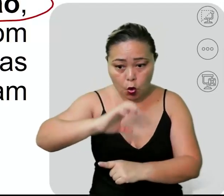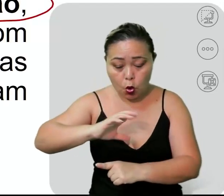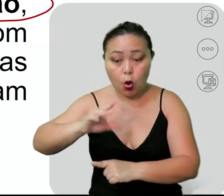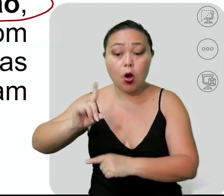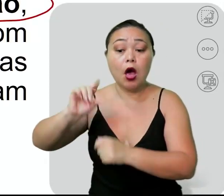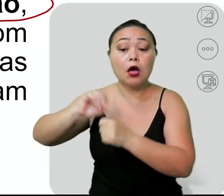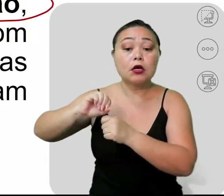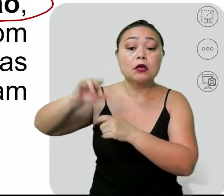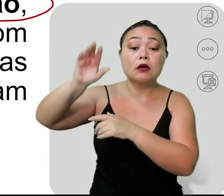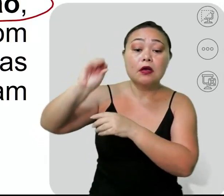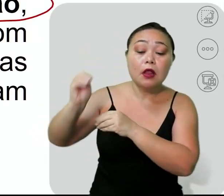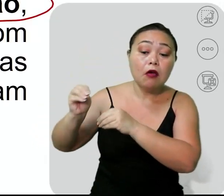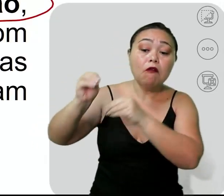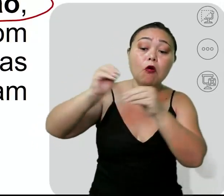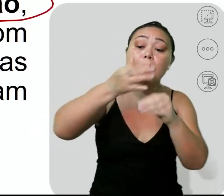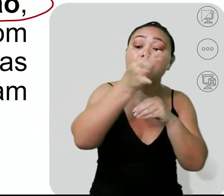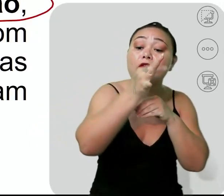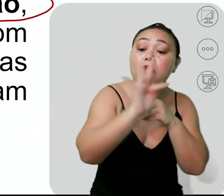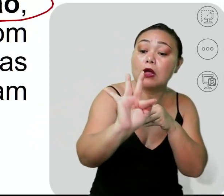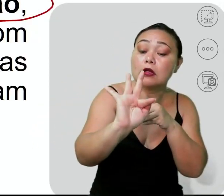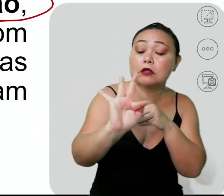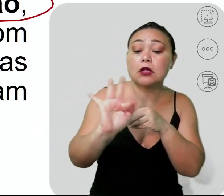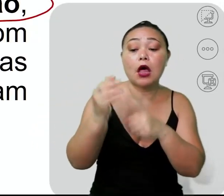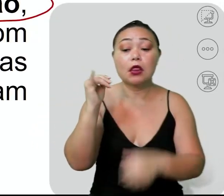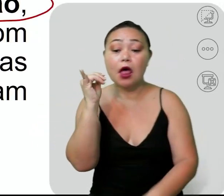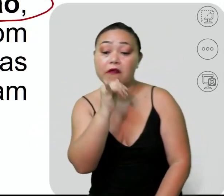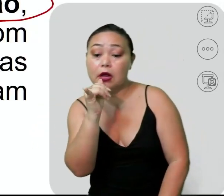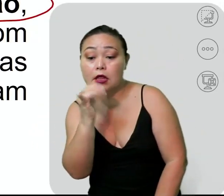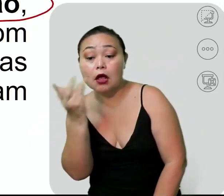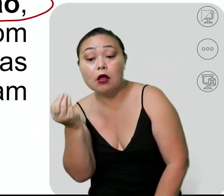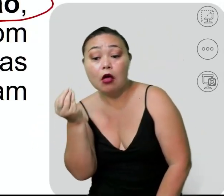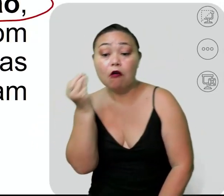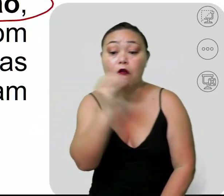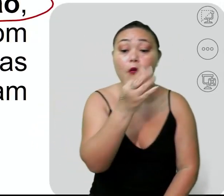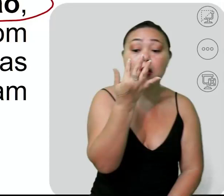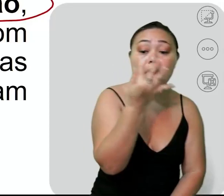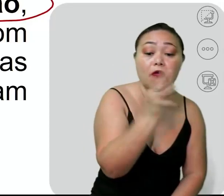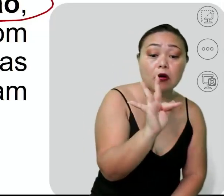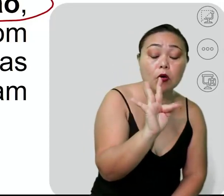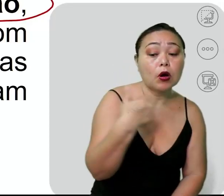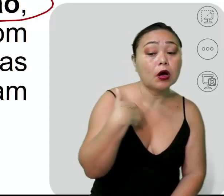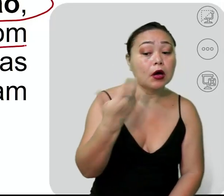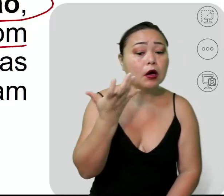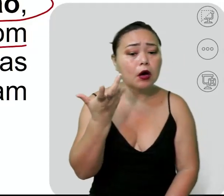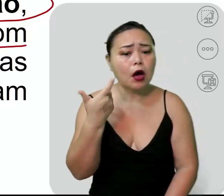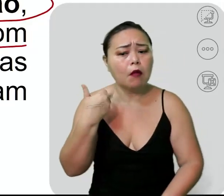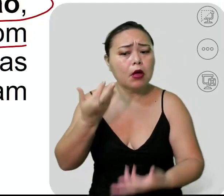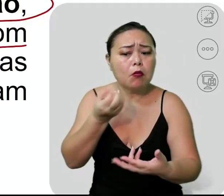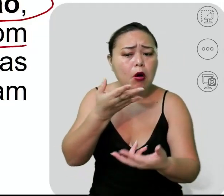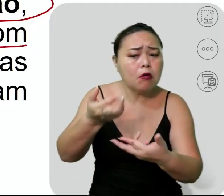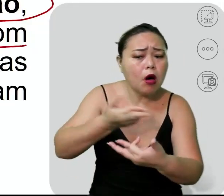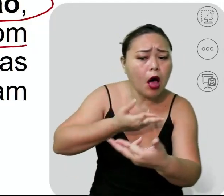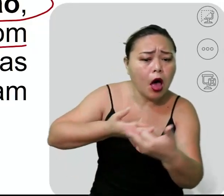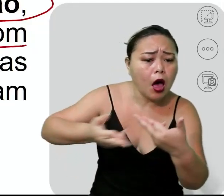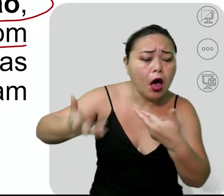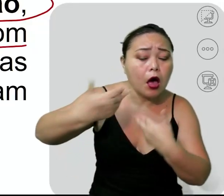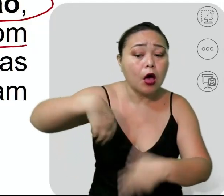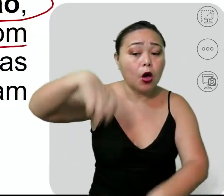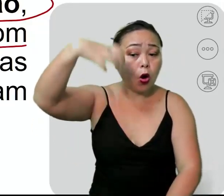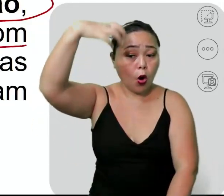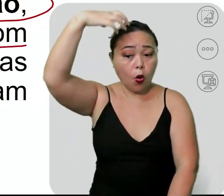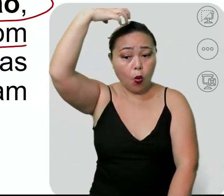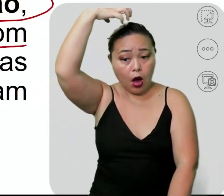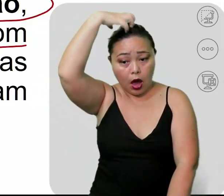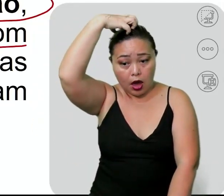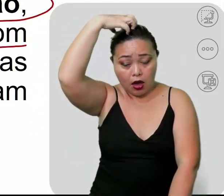da Itália, viu? E levou para a França, buscando manter boas relações com o rei da